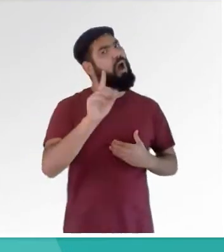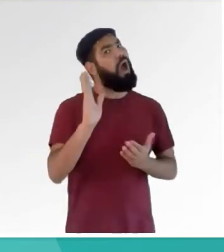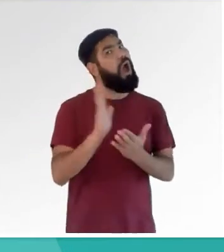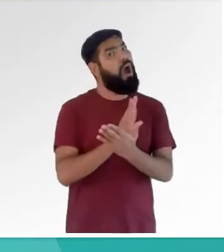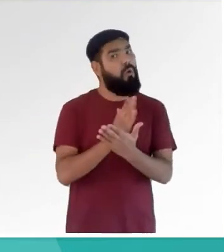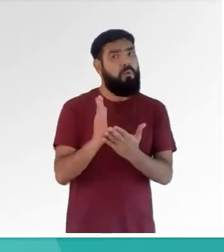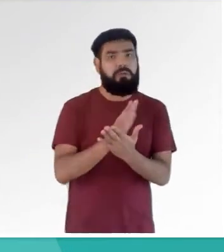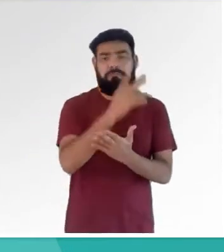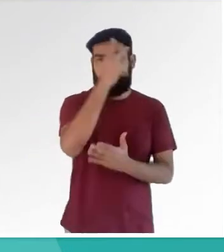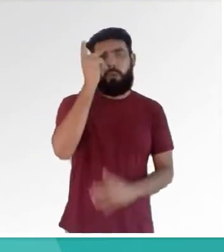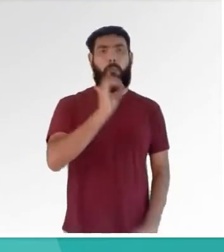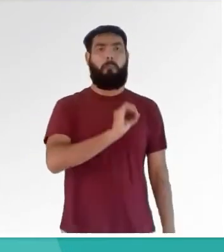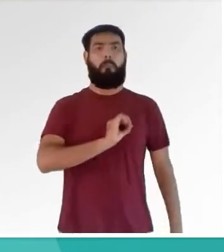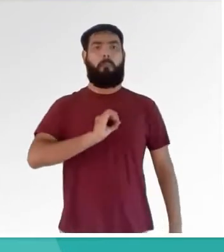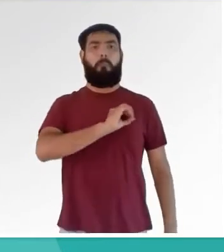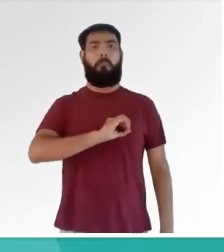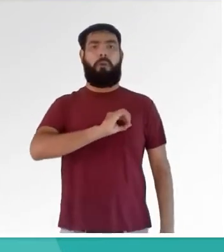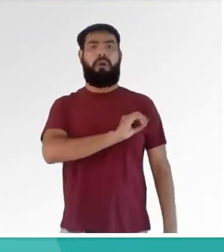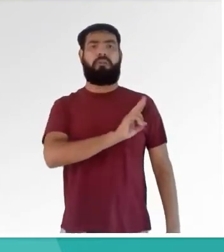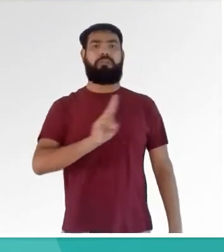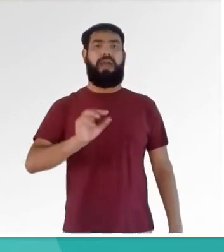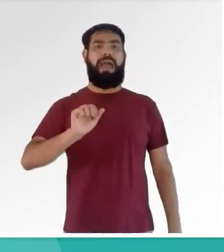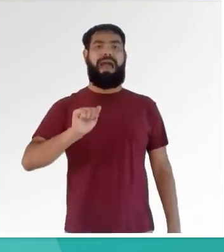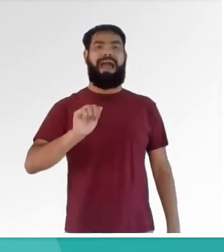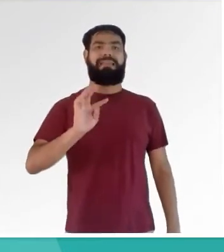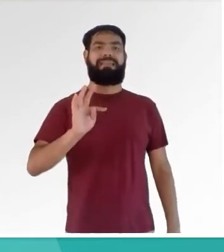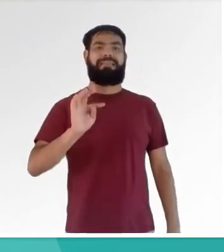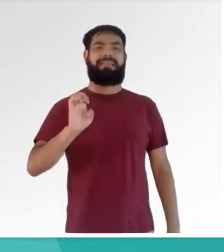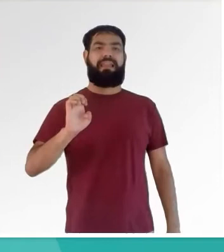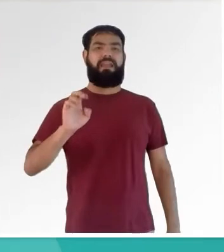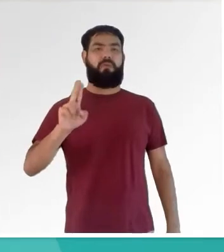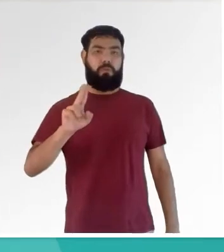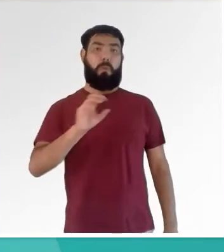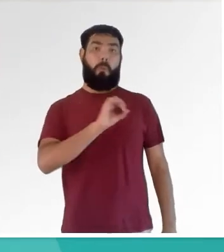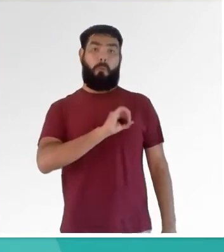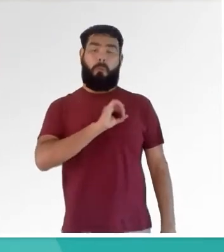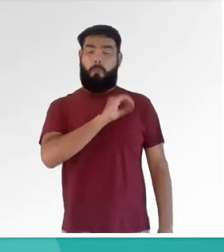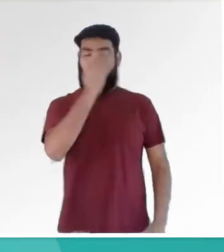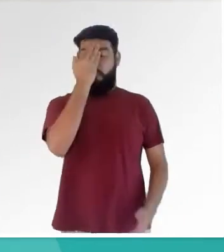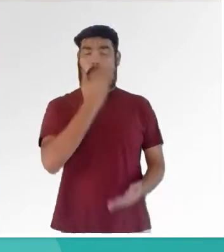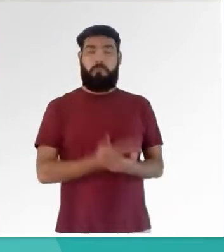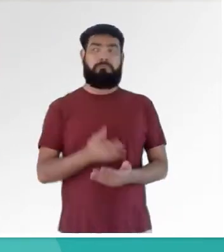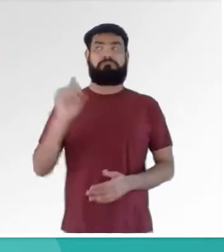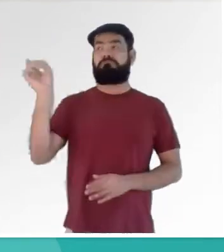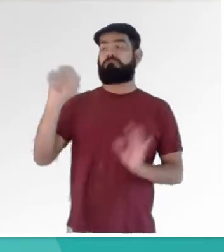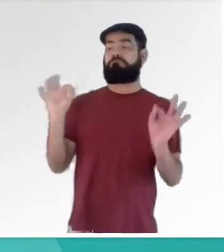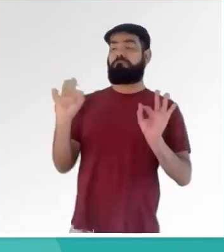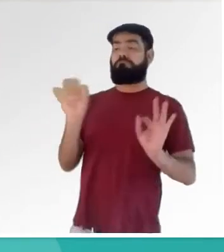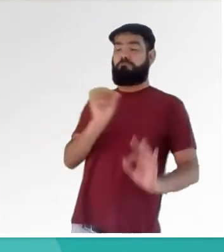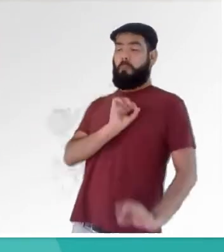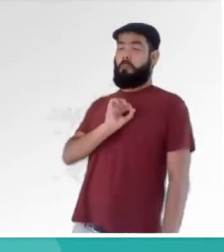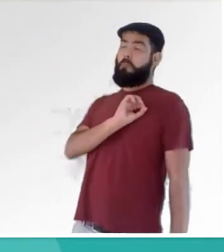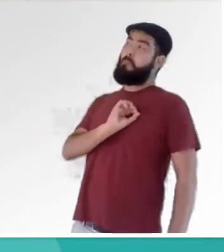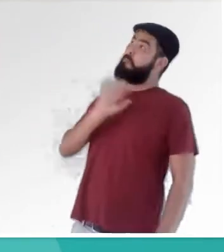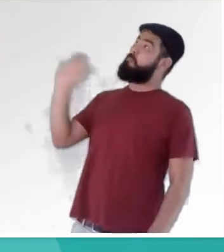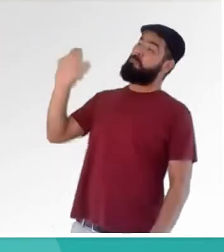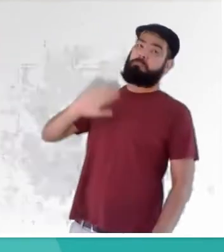religião. A religião não é obrigação de ninguém. Nós temos que respeitar aquelas pessoas que também não têm religião,